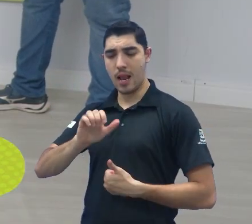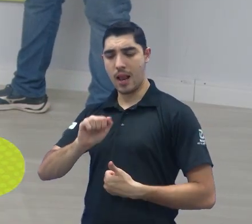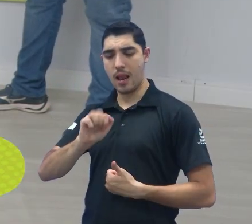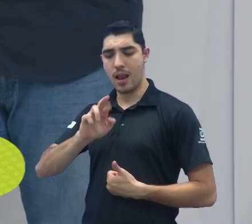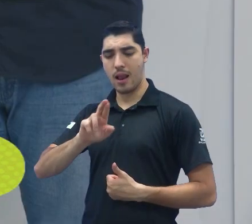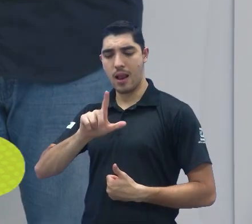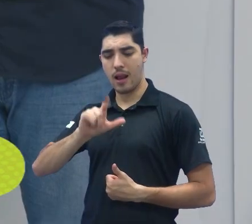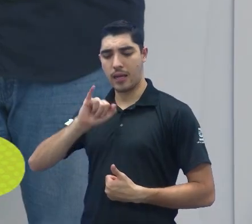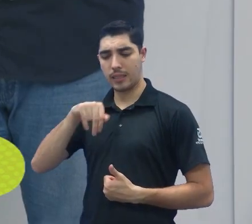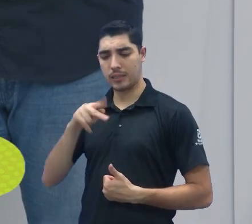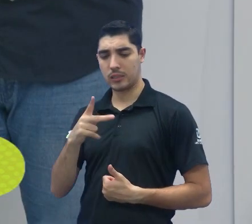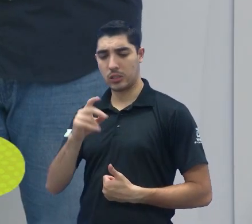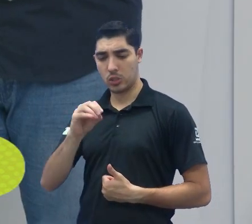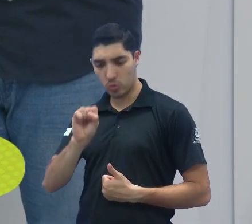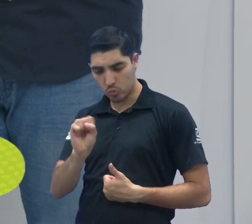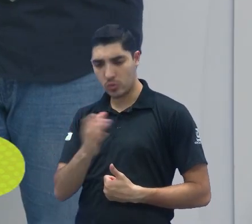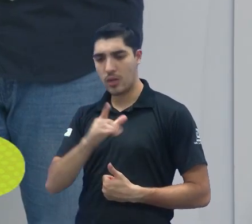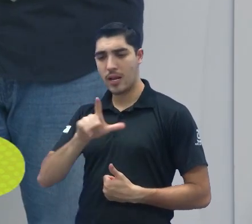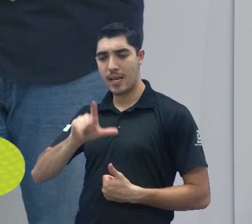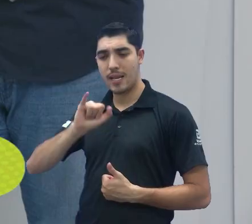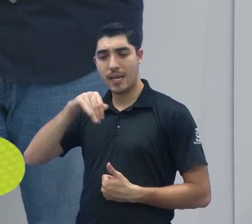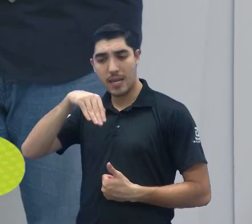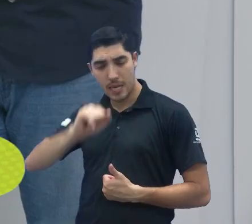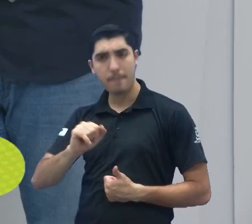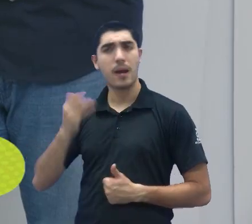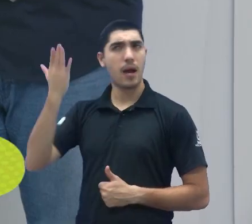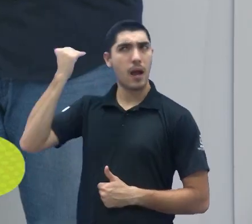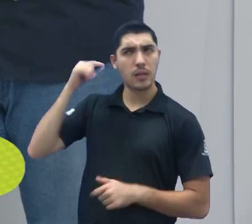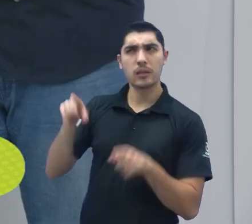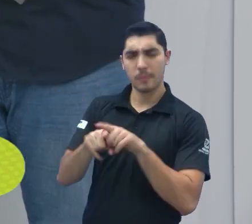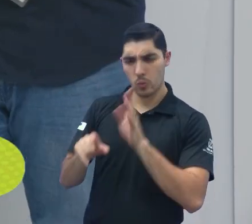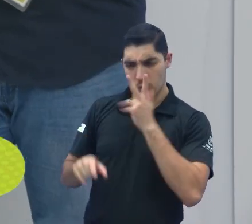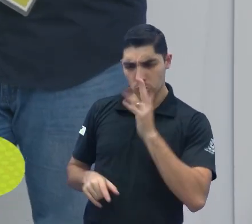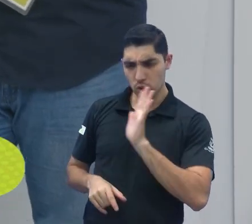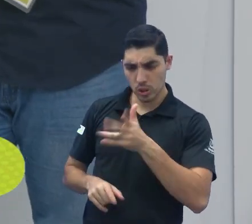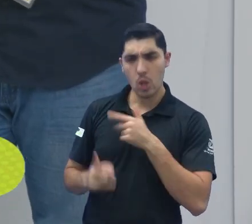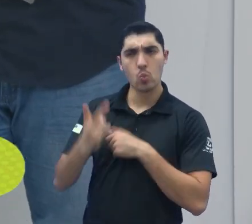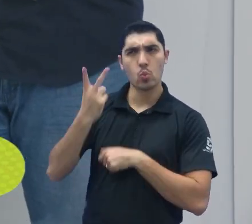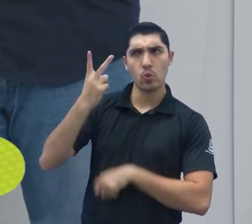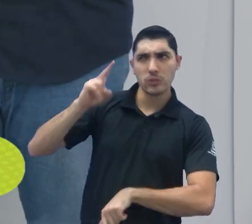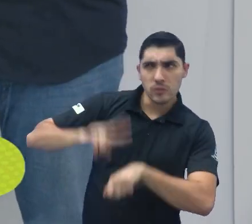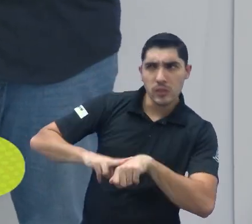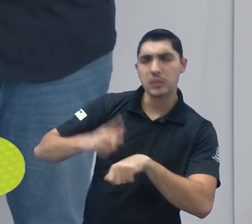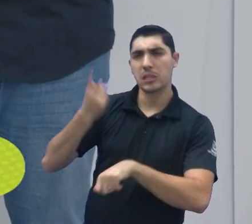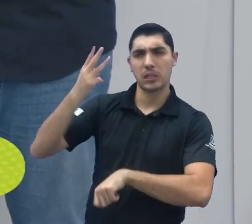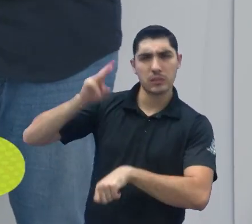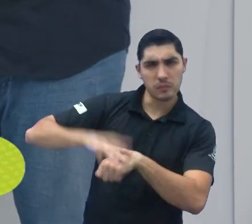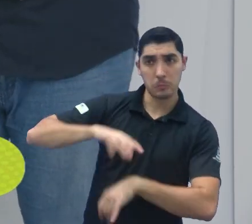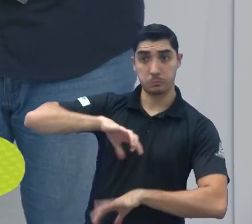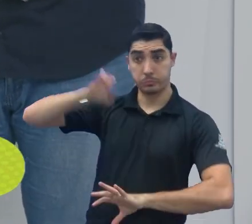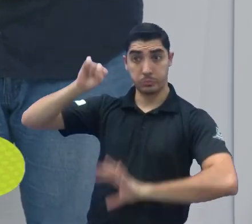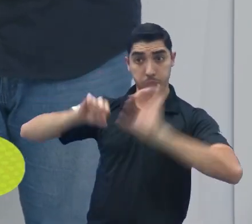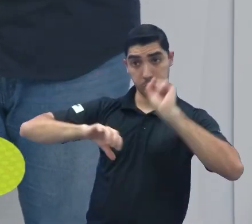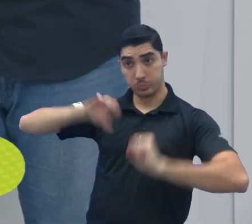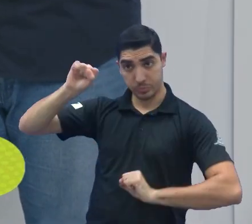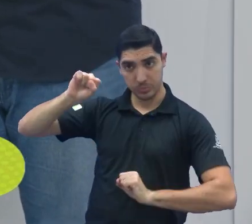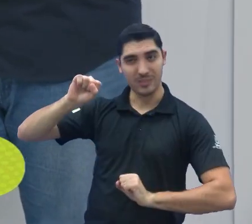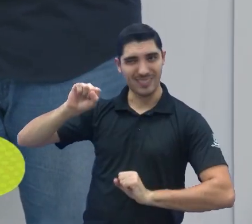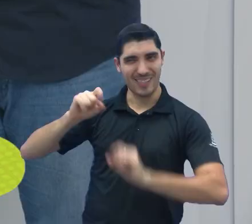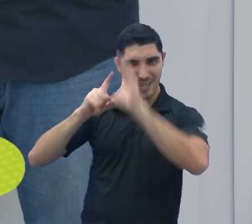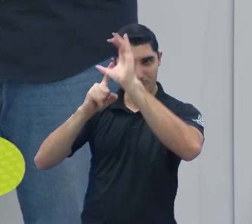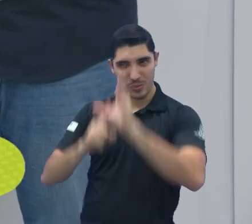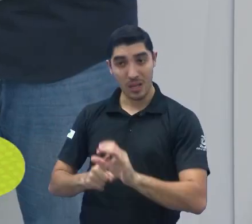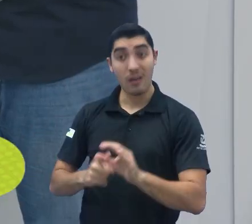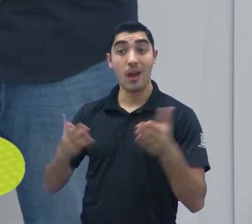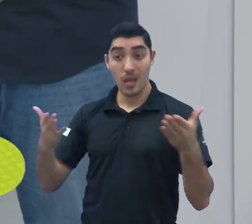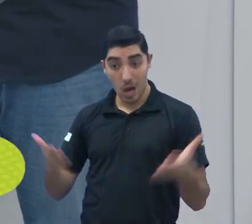dele. Tanto é que conquistaram também, acho que 2 tricampeonatos na época do Carlinhos Lima enquanto Sim. técnico, né? E agora, com a sua